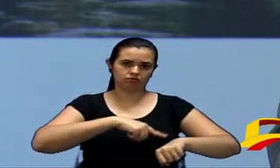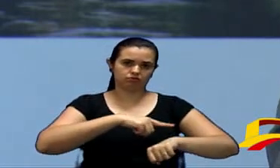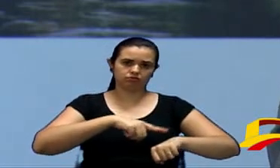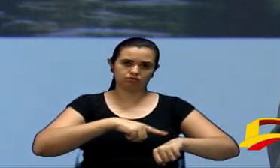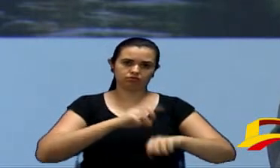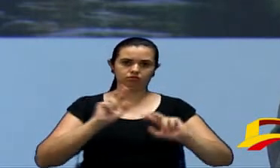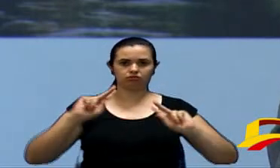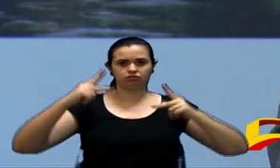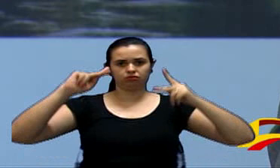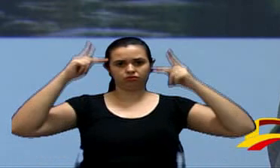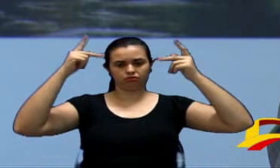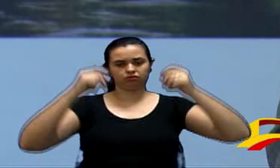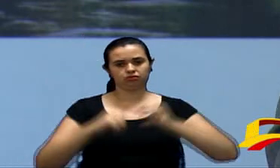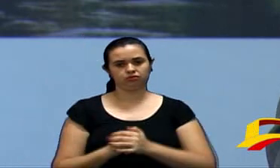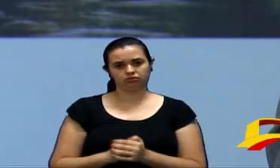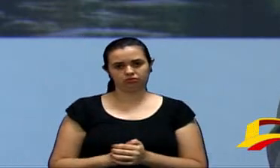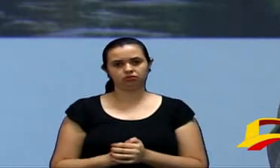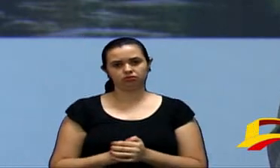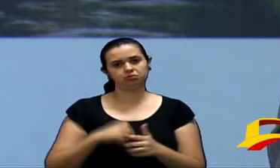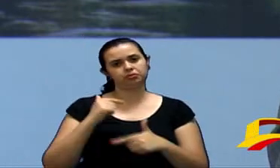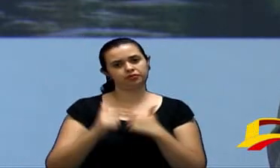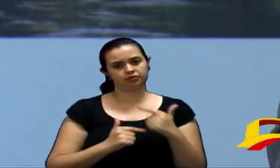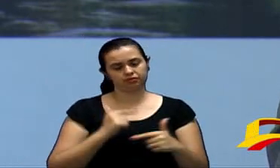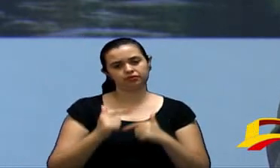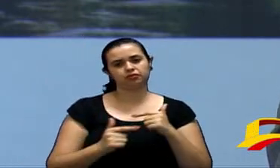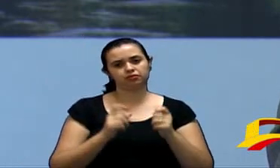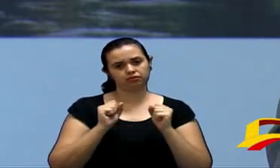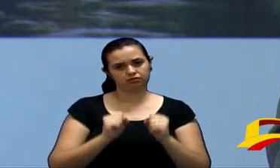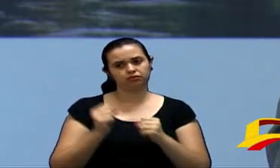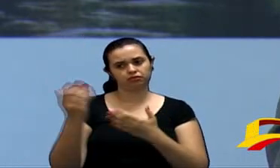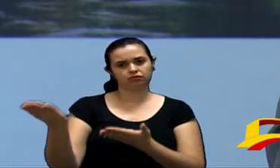no sentido deles poderem prestar esse serviço aqui em parceria.